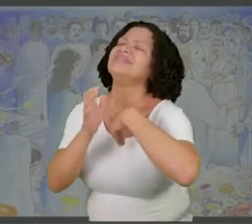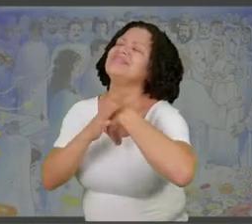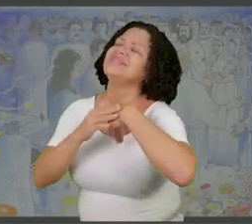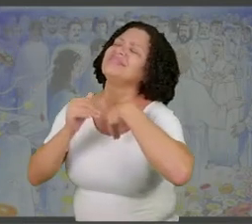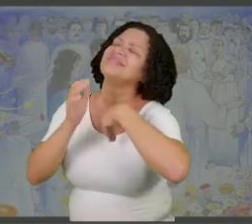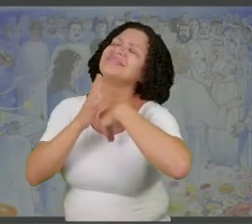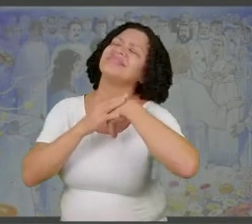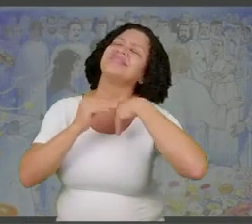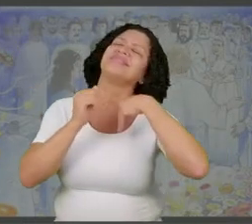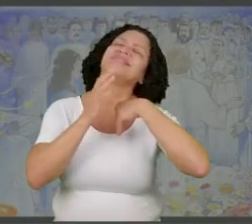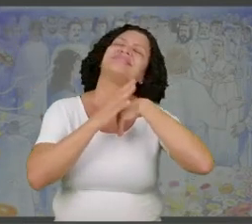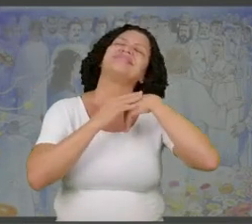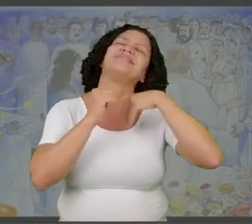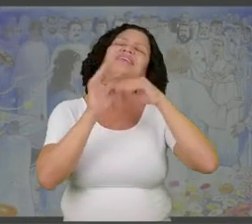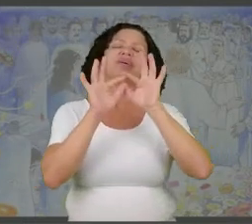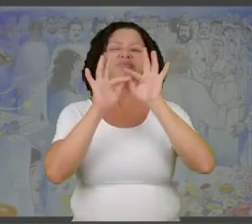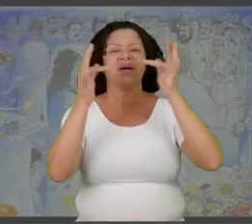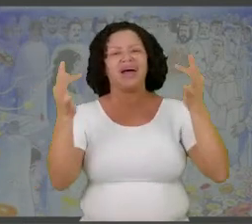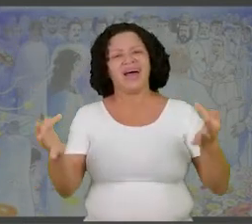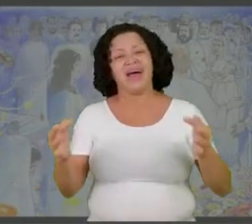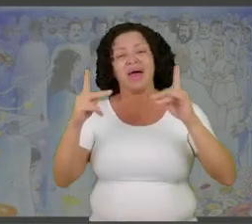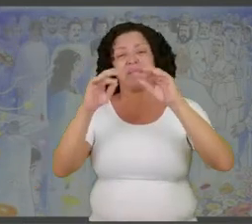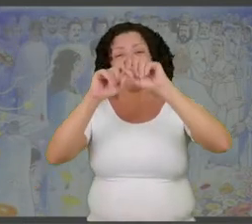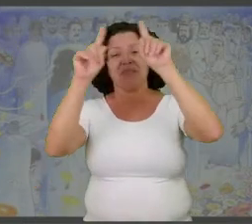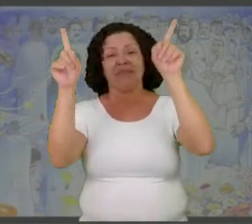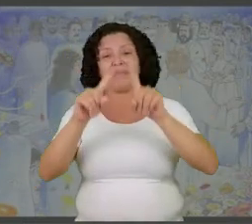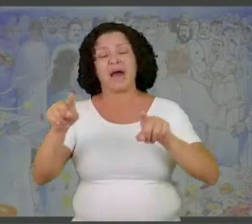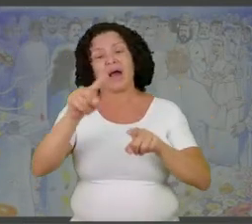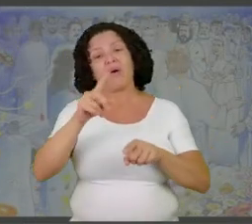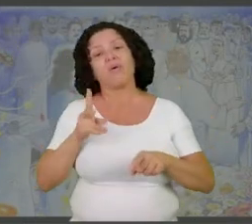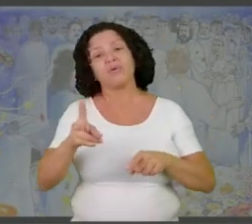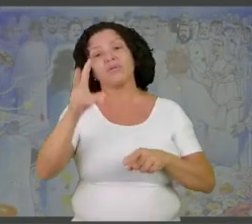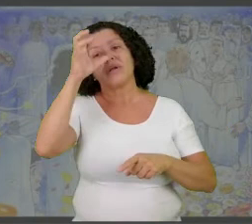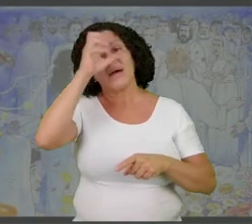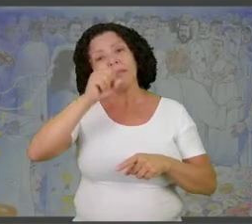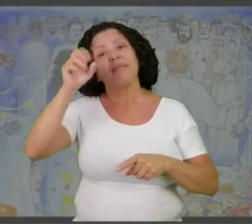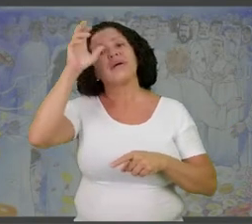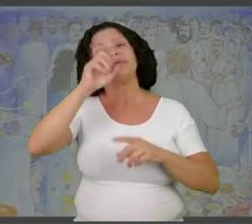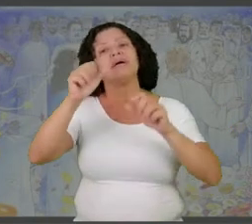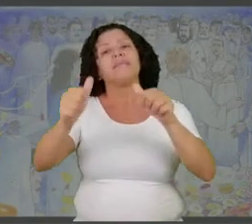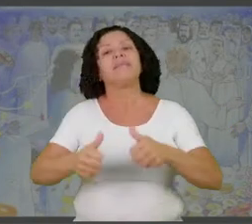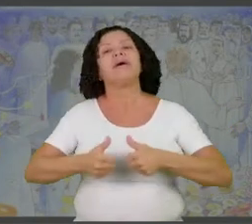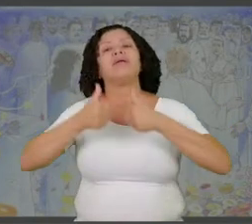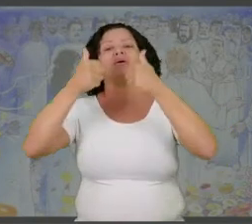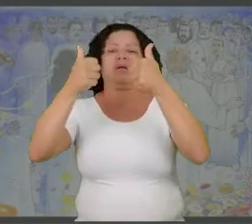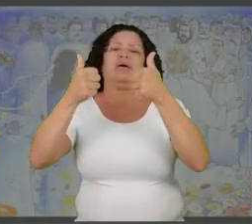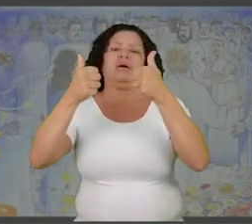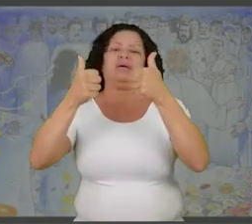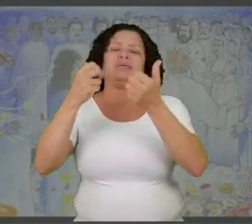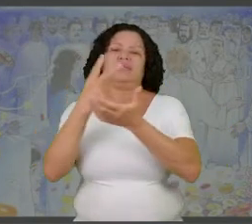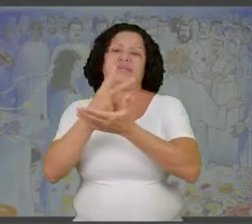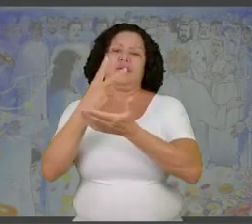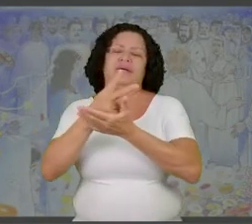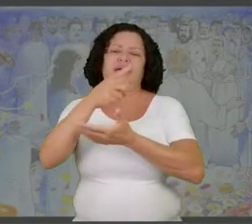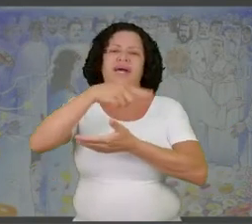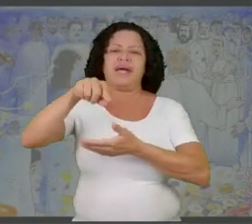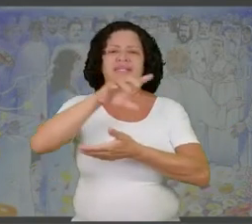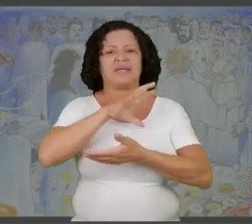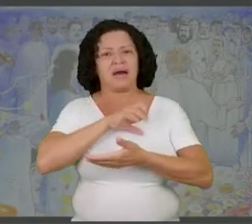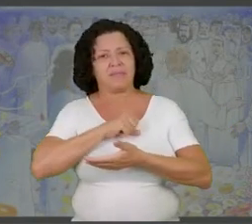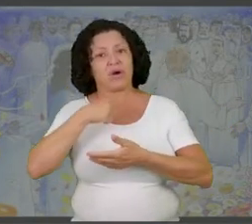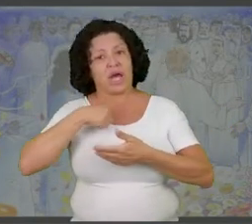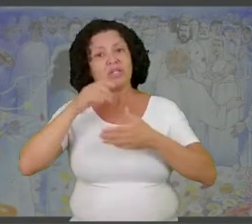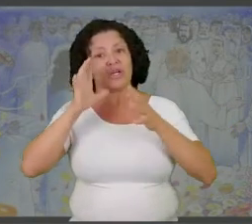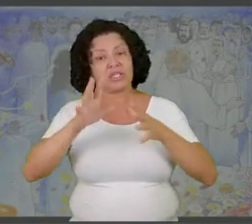feliz, harmonioso, tranquilo, de muita paz, em que poderemos continuar aprendendo e melhorando